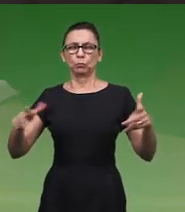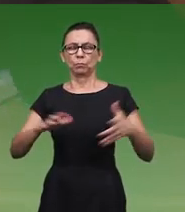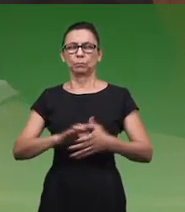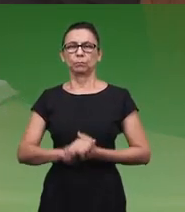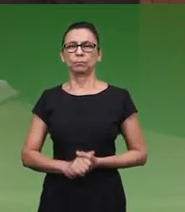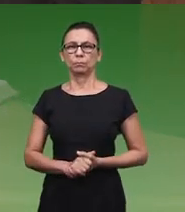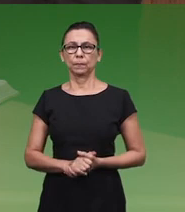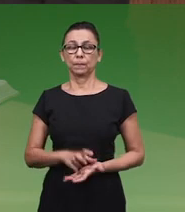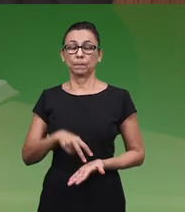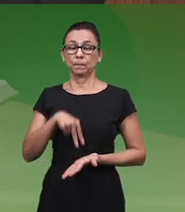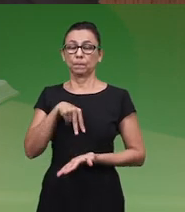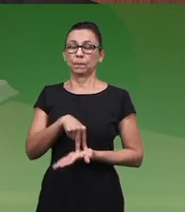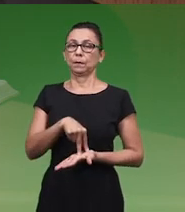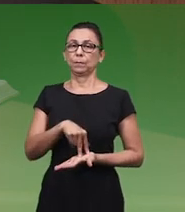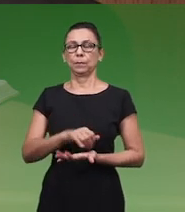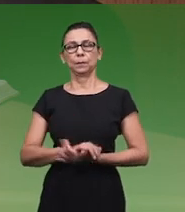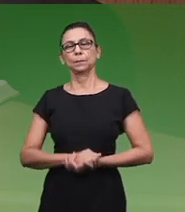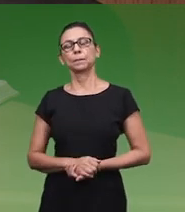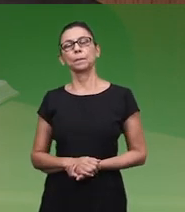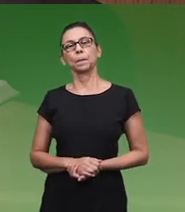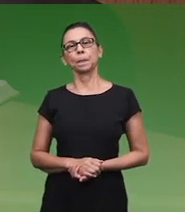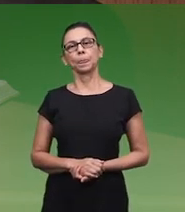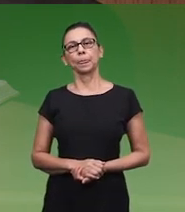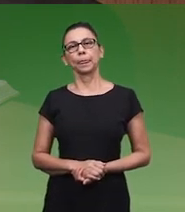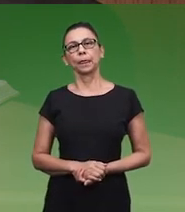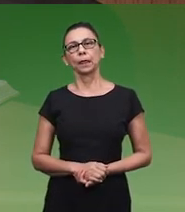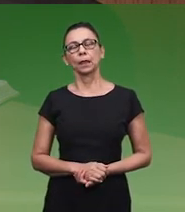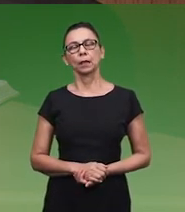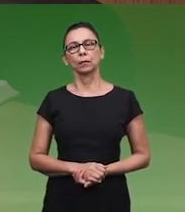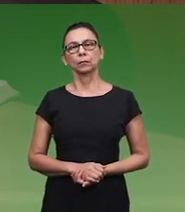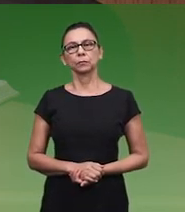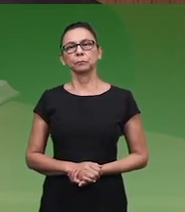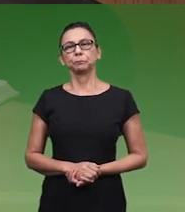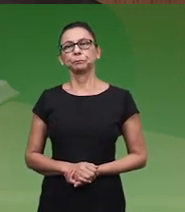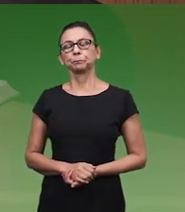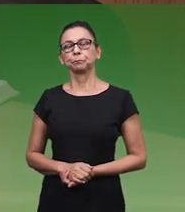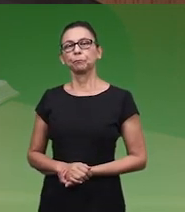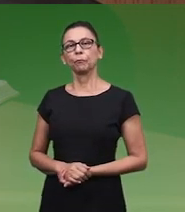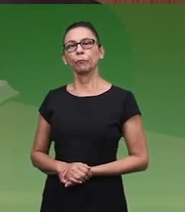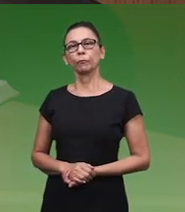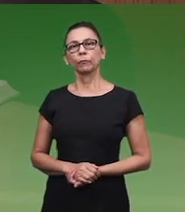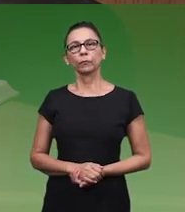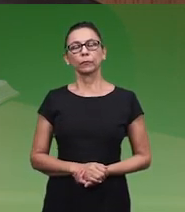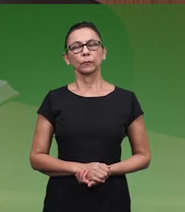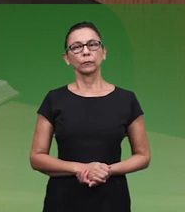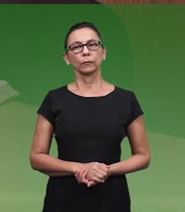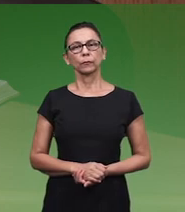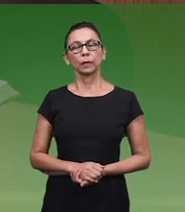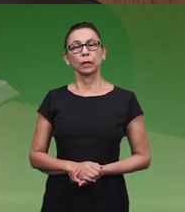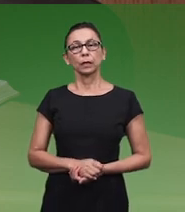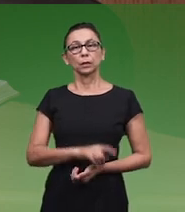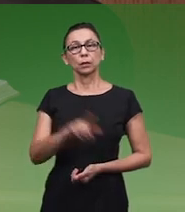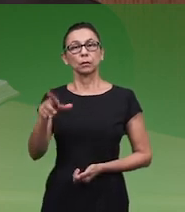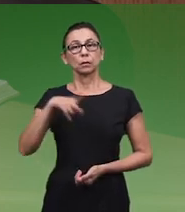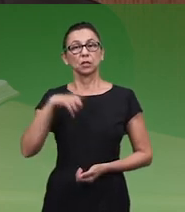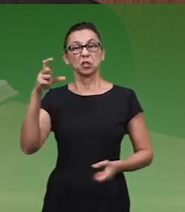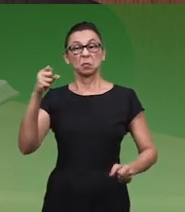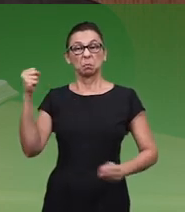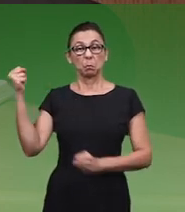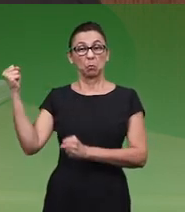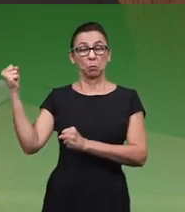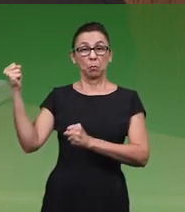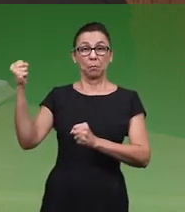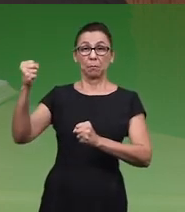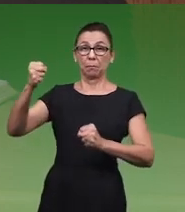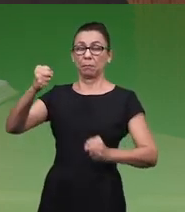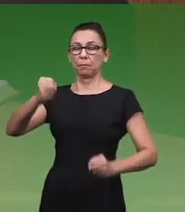eles, quando eles tinham esse poder bélico muito grande, eles não só tinham, como